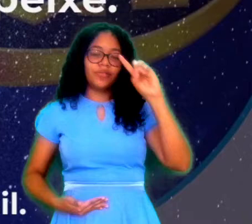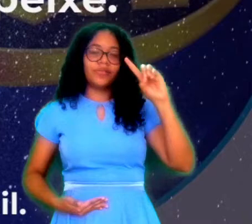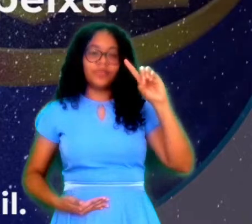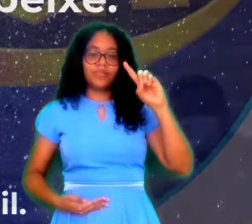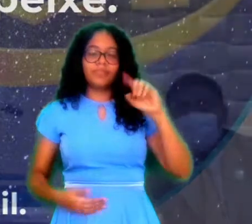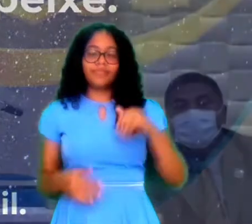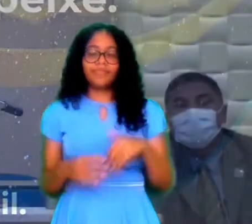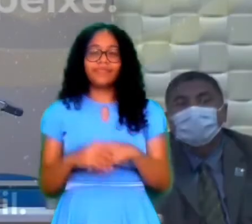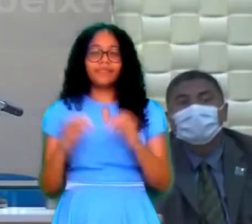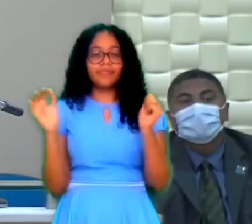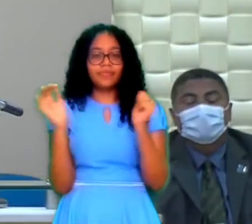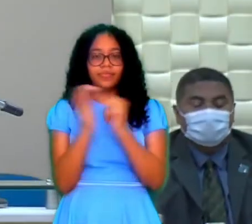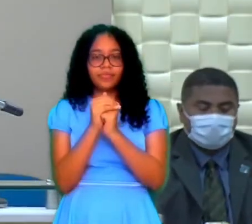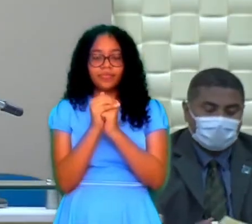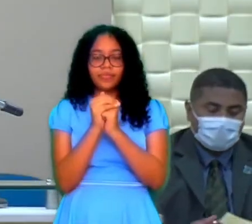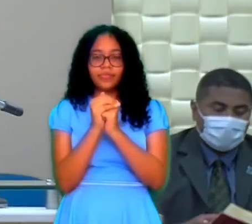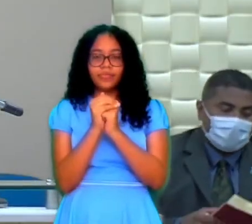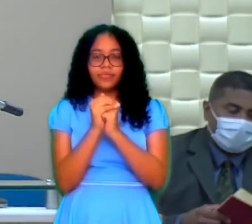Amém.